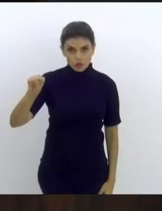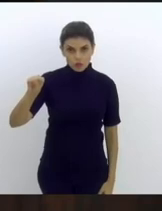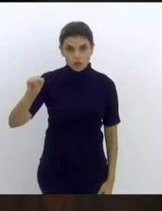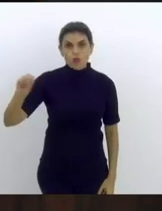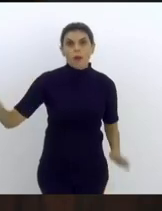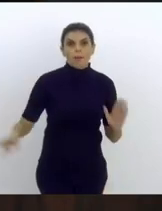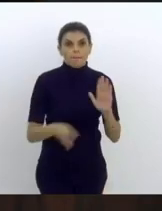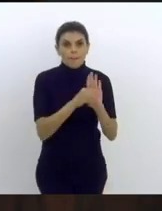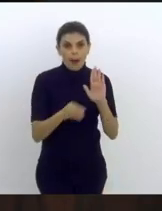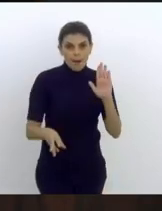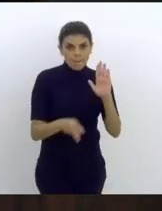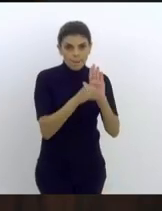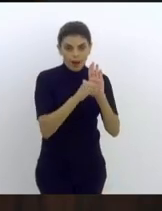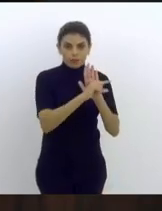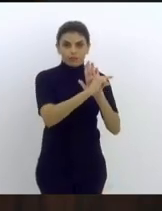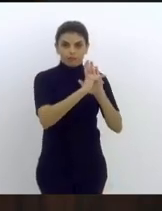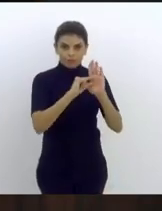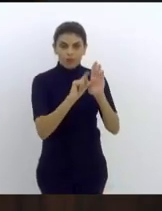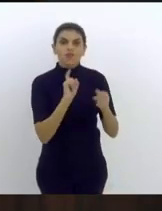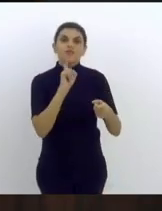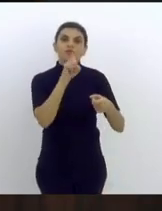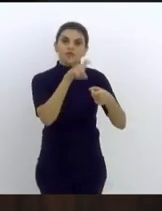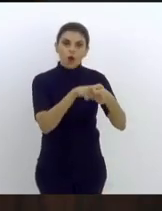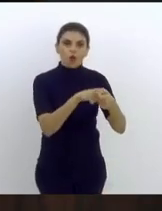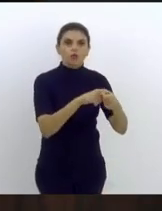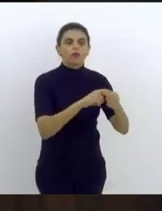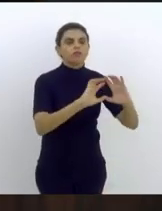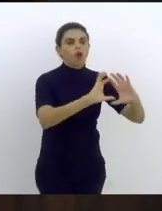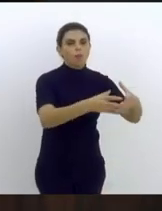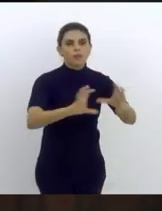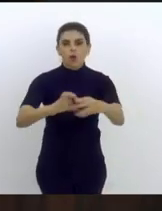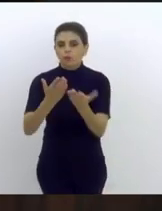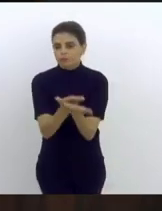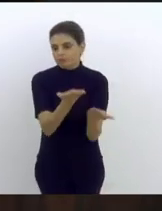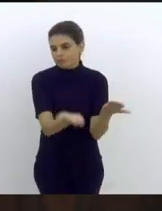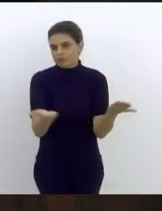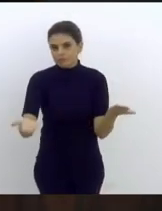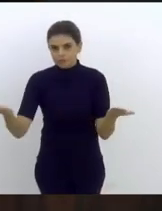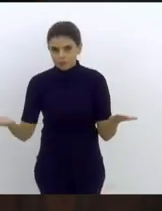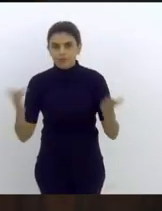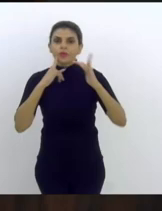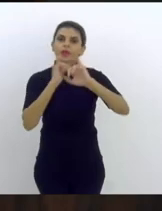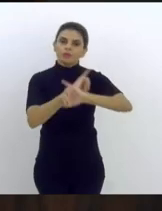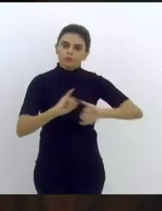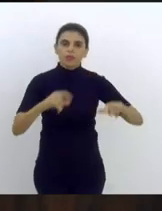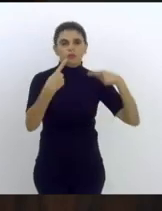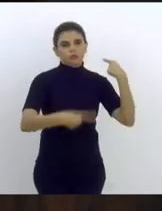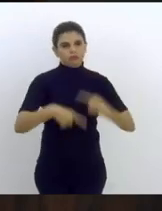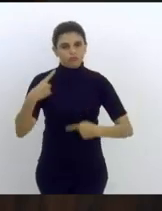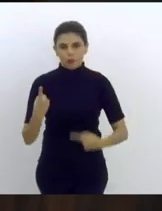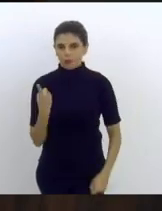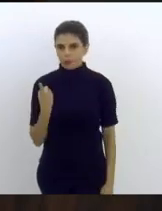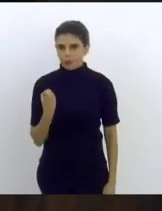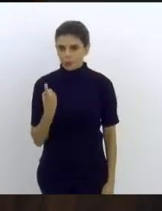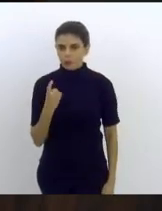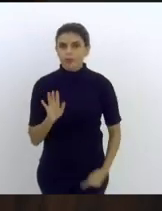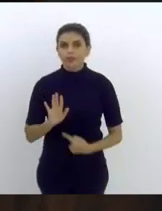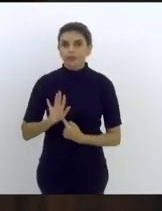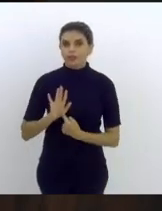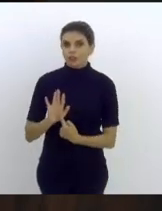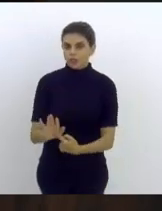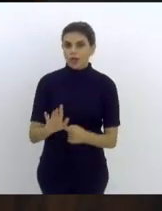emendas e retorna às comissões anuncio em discussão única indicação